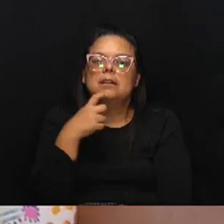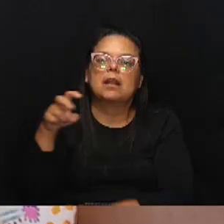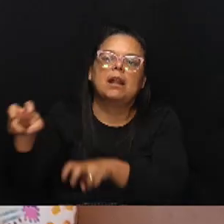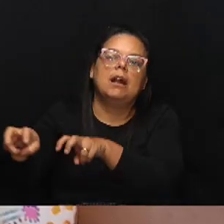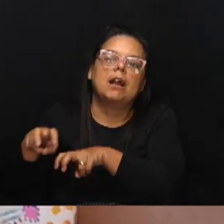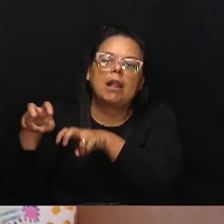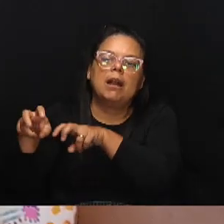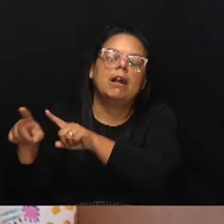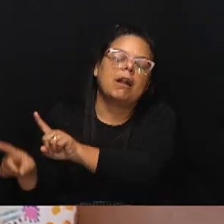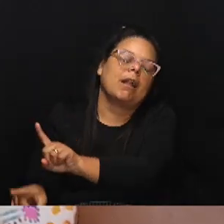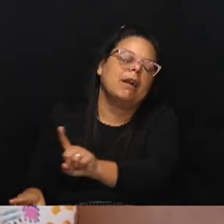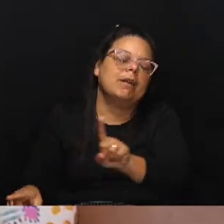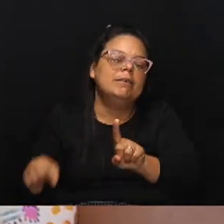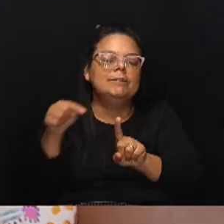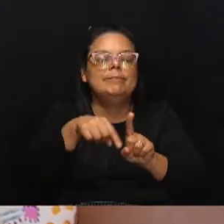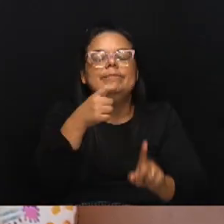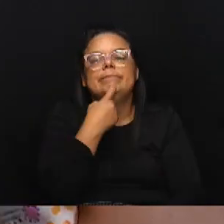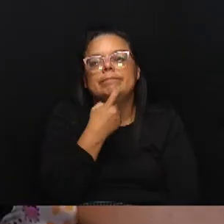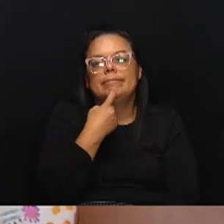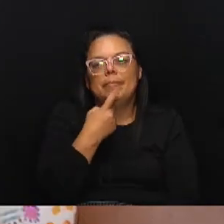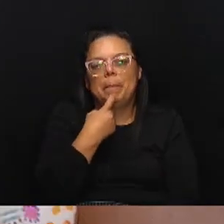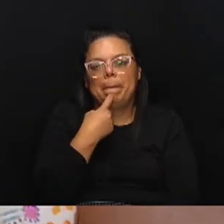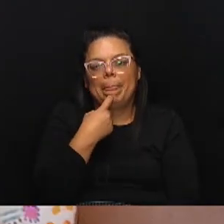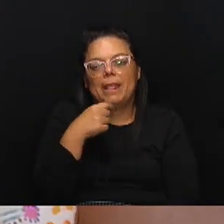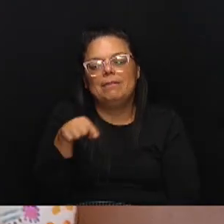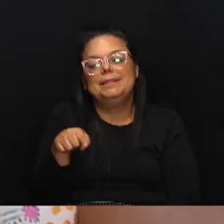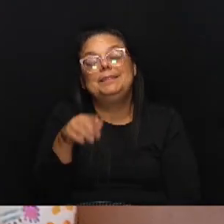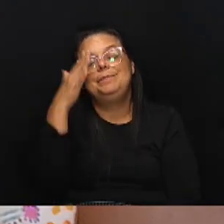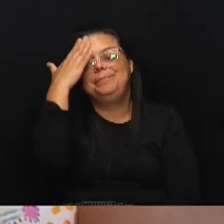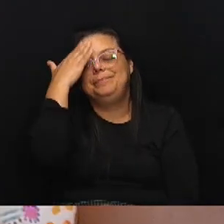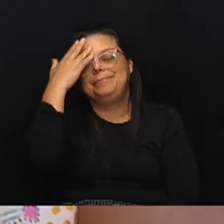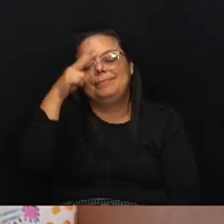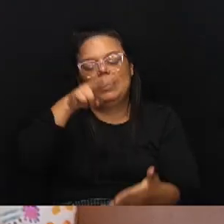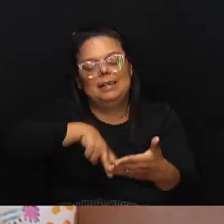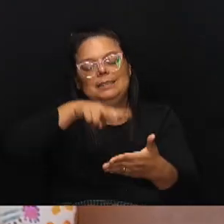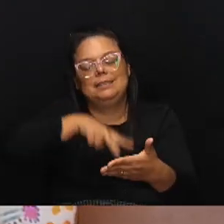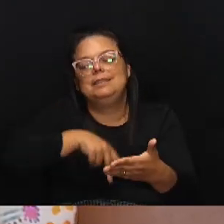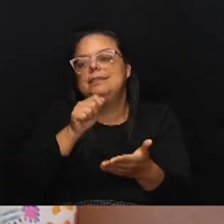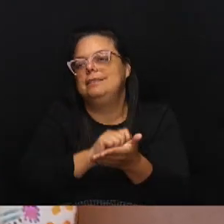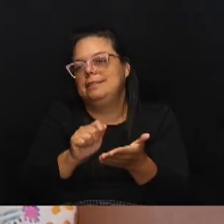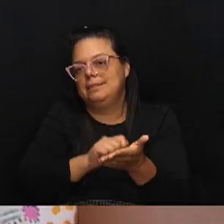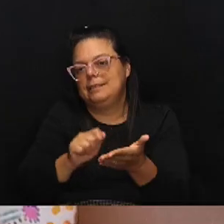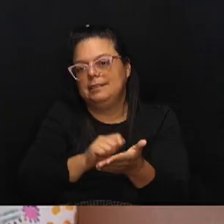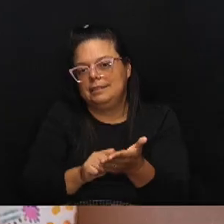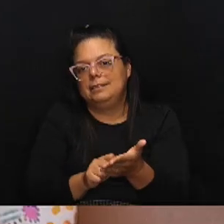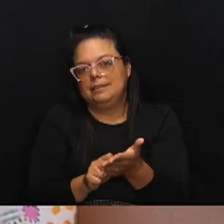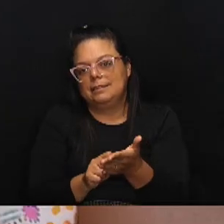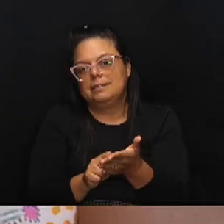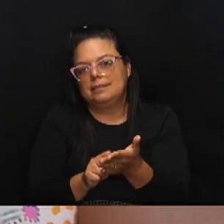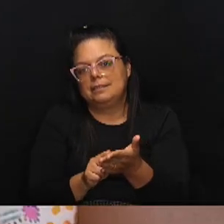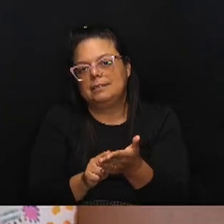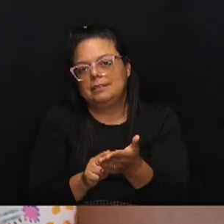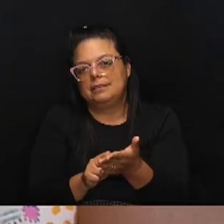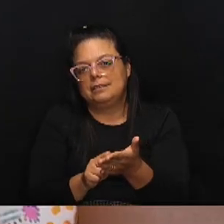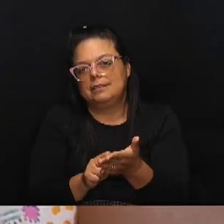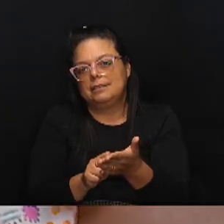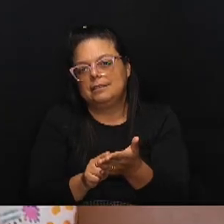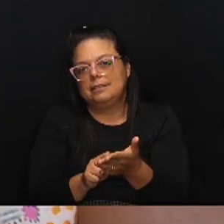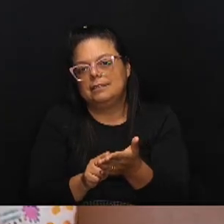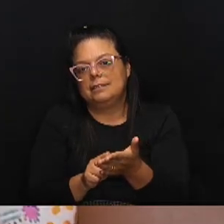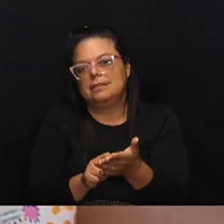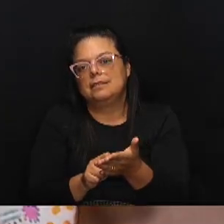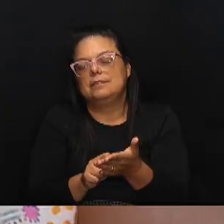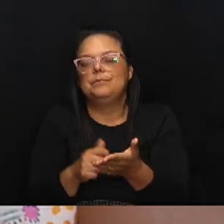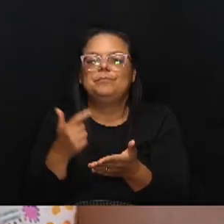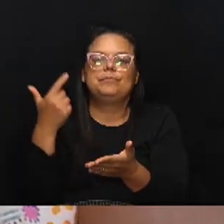vão ser muitas vezes preceptoras, porque elas sabem ler e escrever, né? Então muitas vezes vem de fora a preceptora, mas